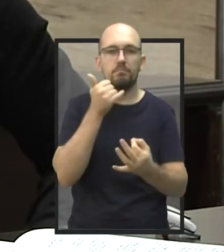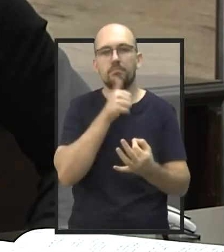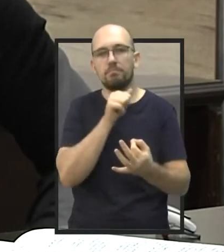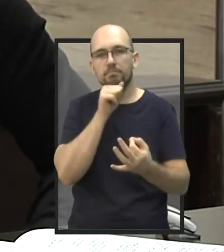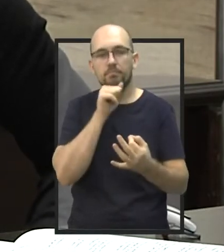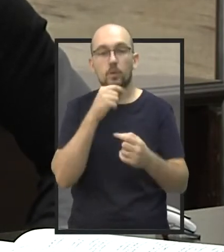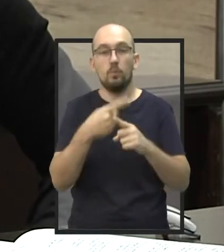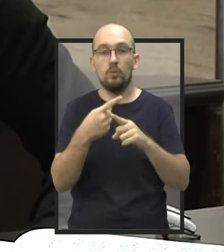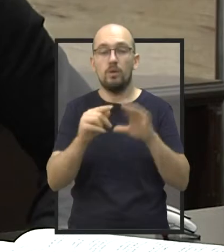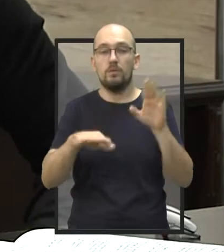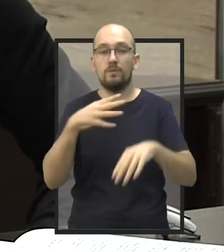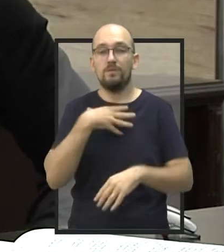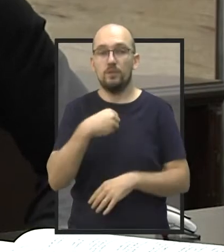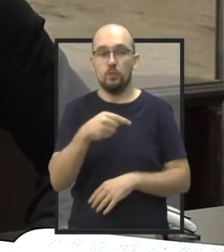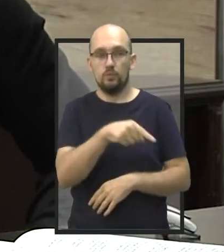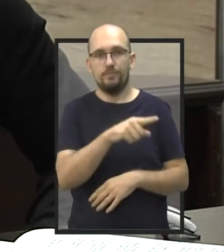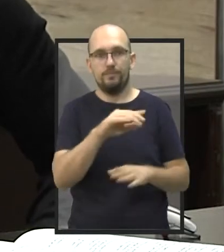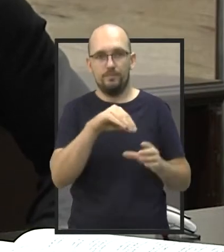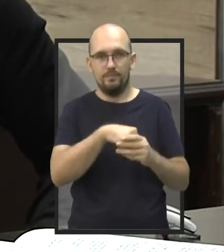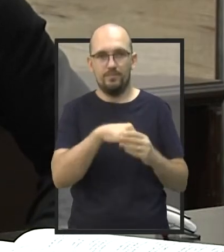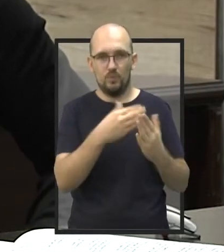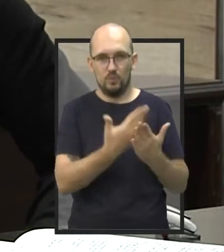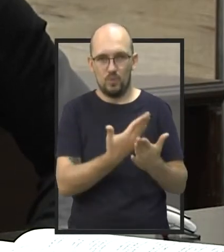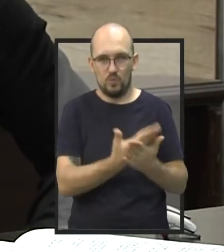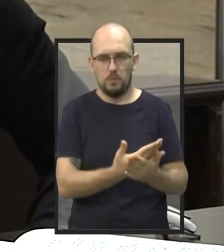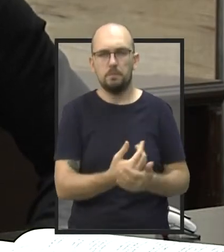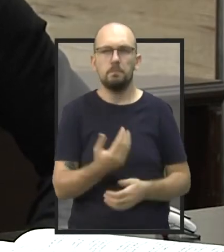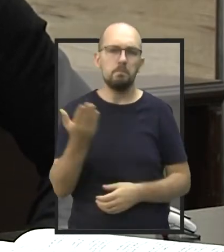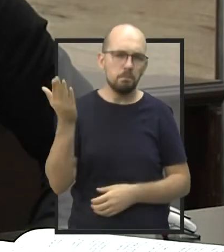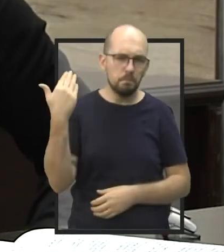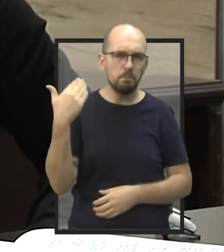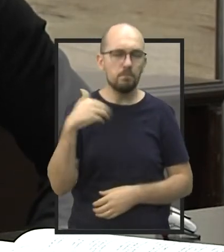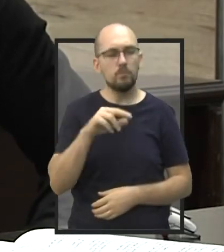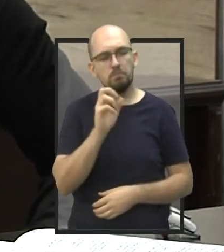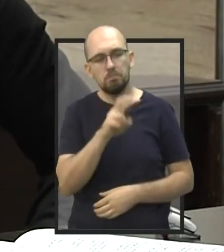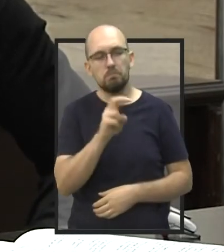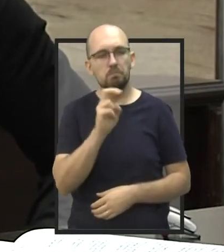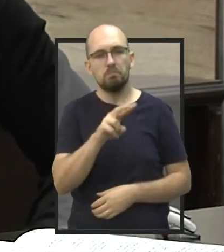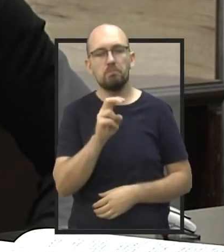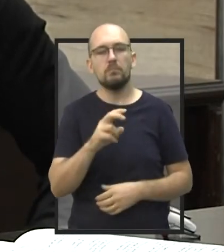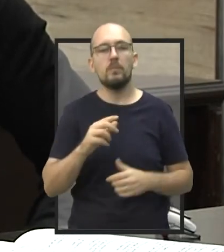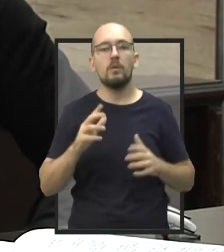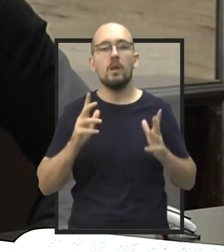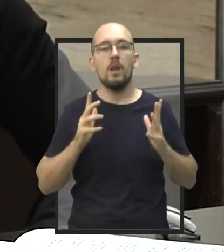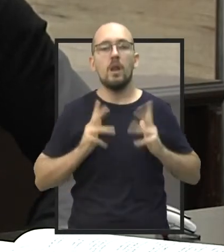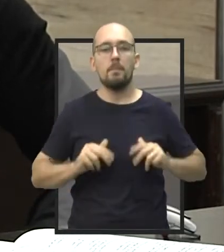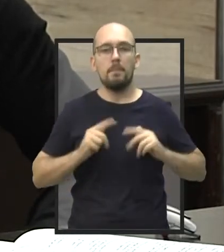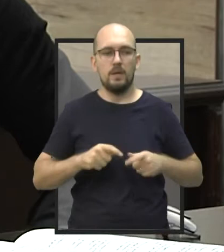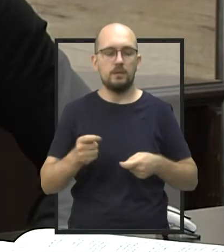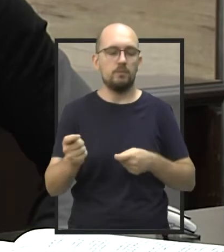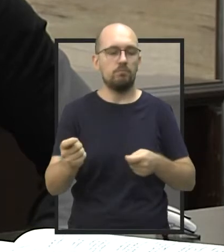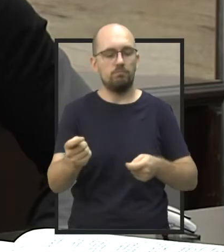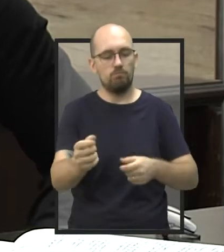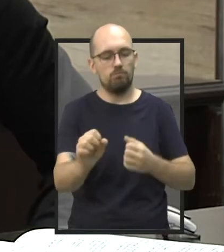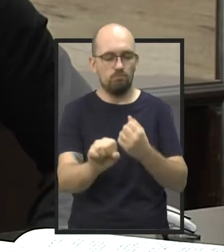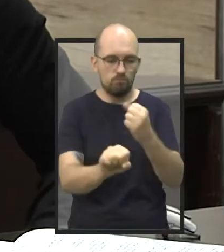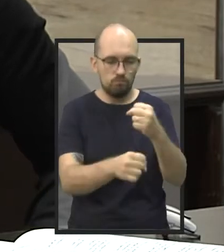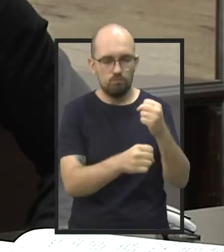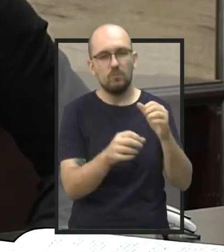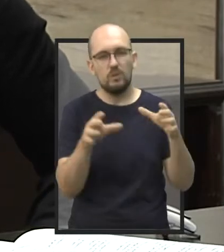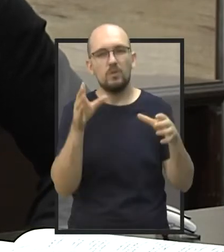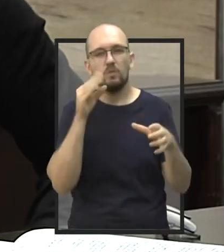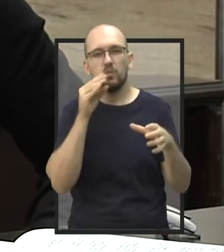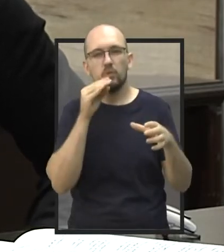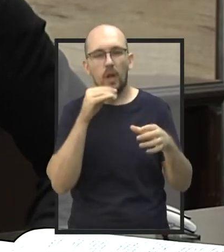às vezes é o filho que vai ter uma sessão. E eu, que eu estava acompanhando uma limpeza dos funcionários da secretaria lá do distrito, e a